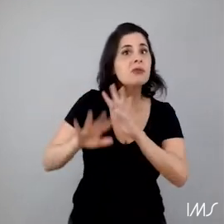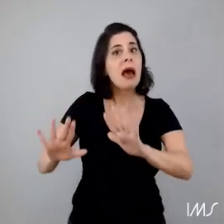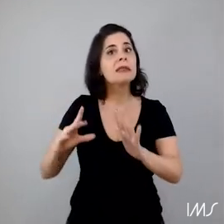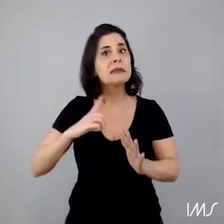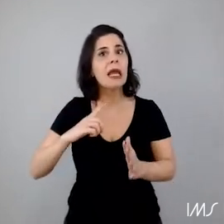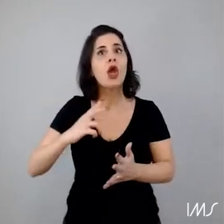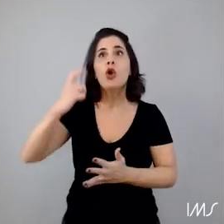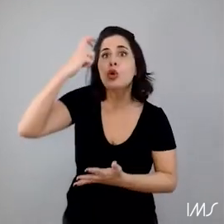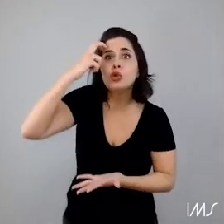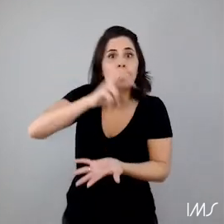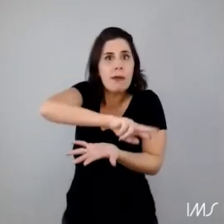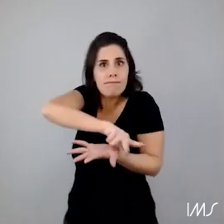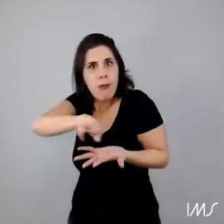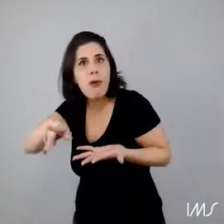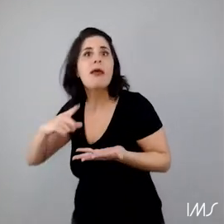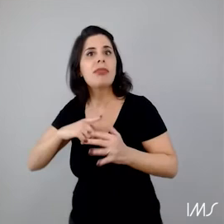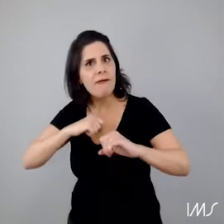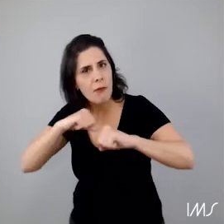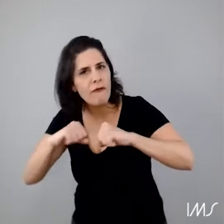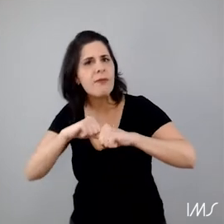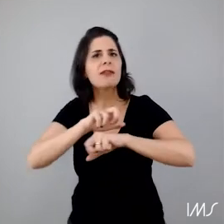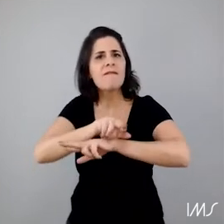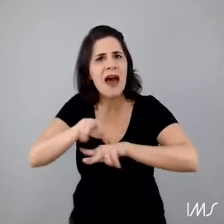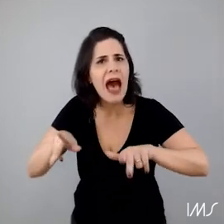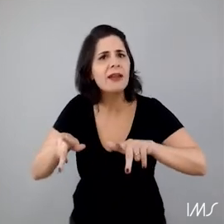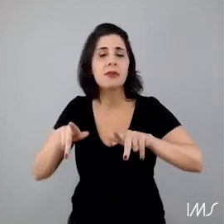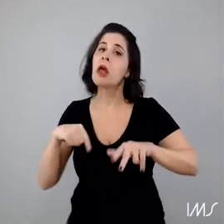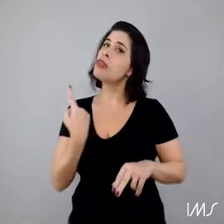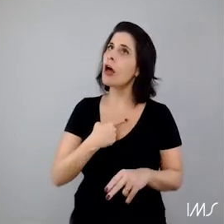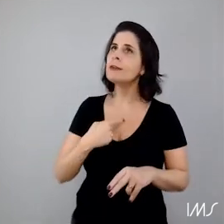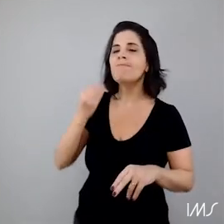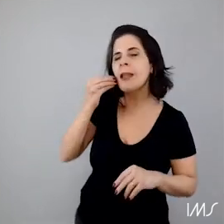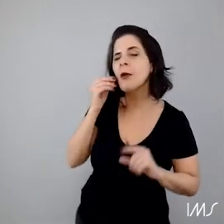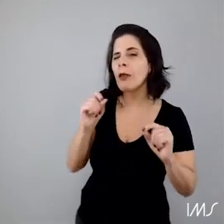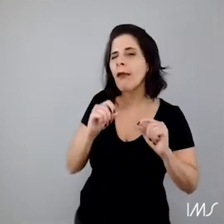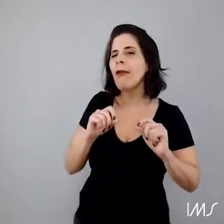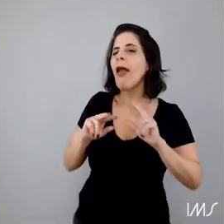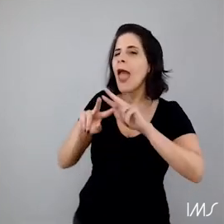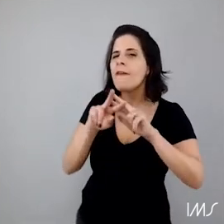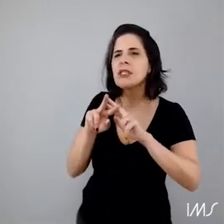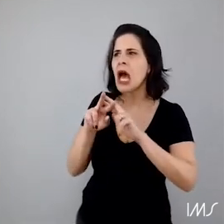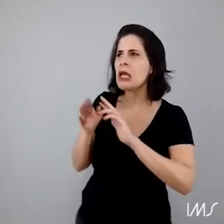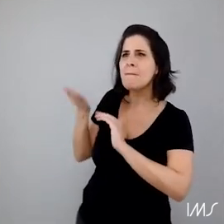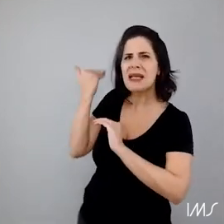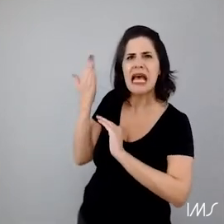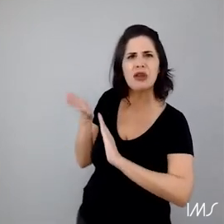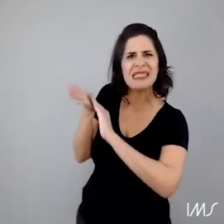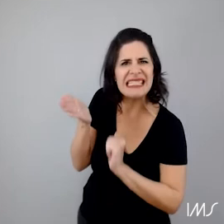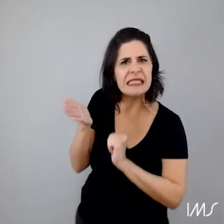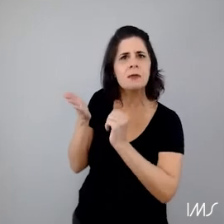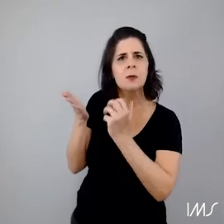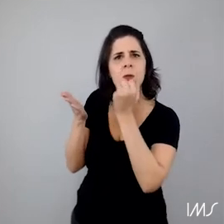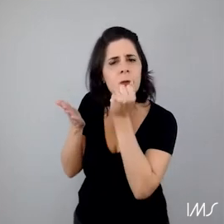da cultura e do conhecimento poderosos movimentos de revisão que evidenciam e buscam dar fim a tantos silenciamentos